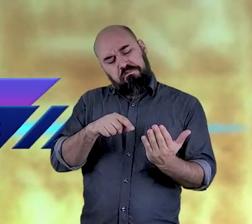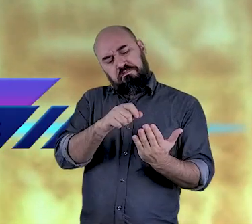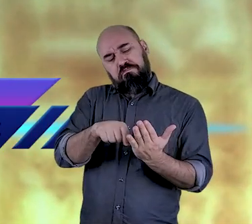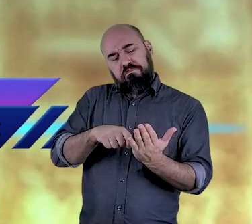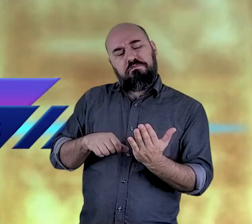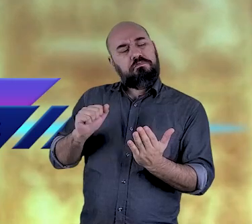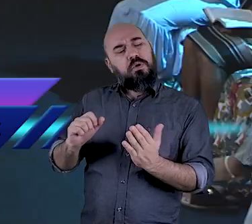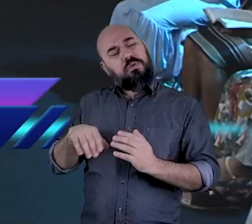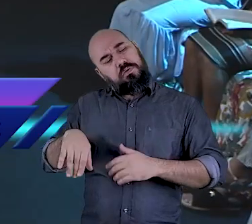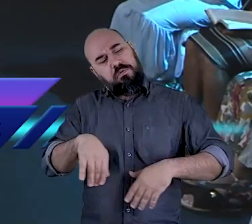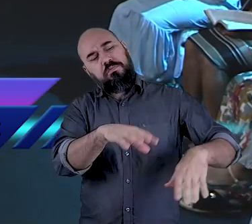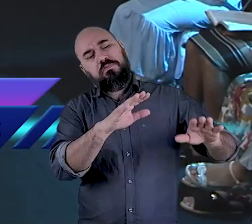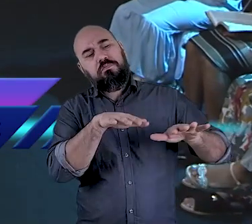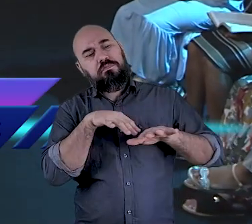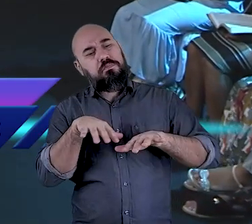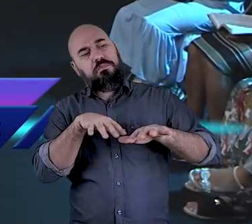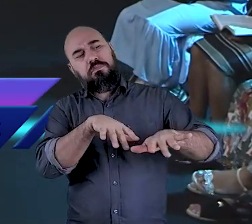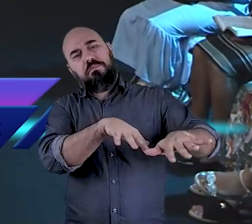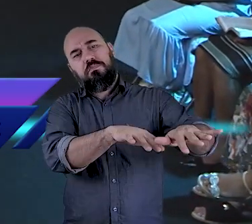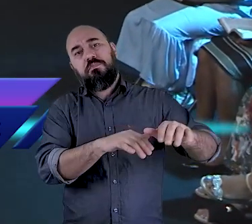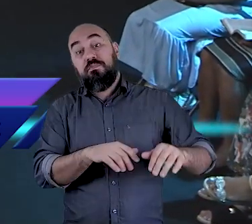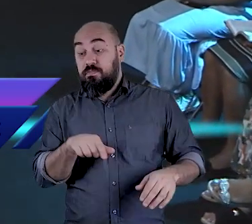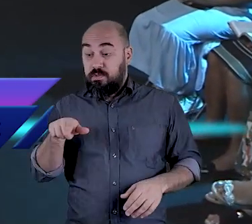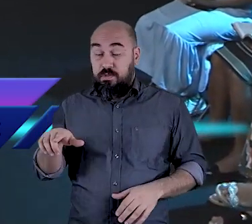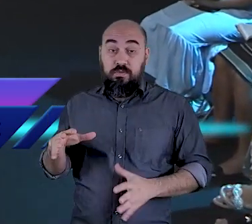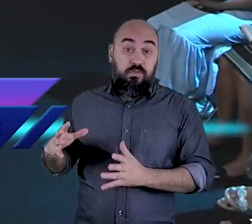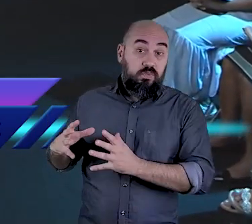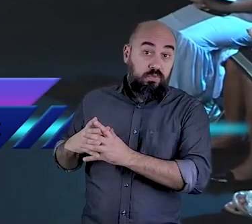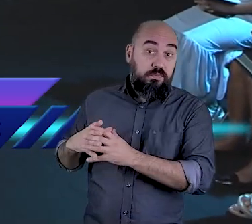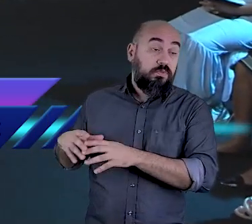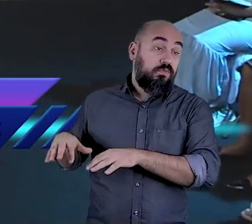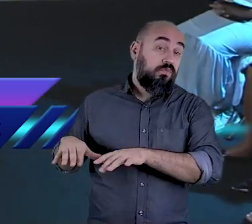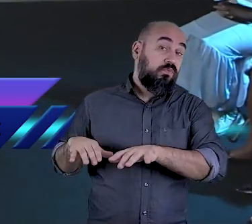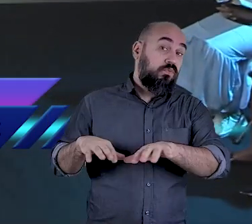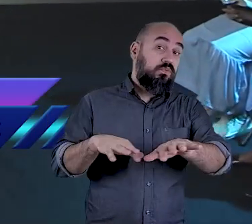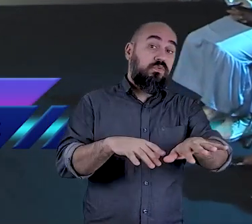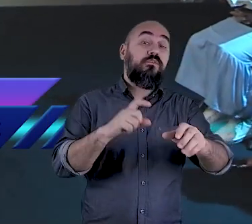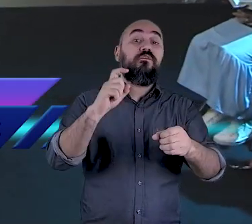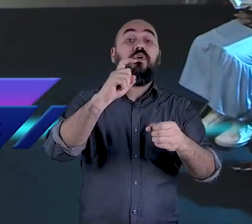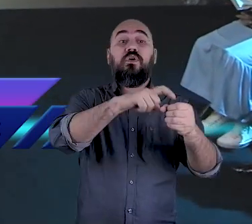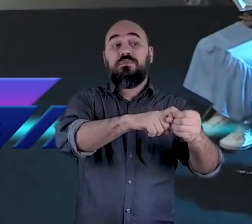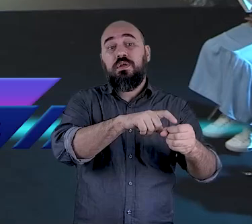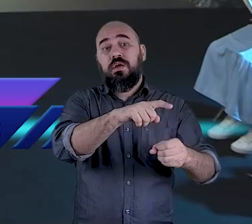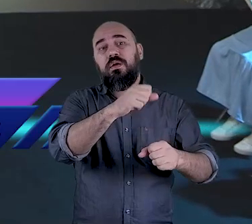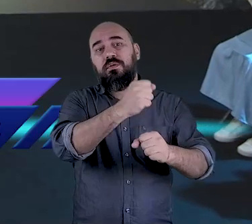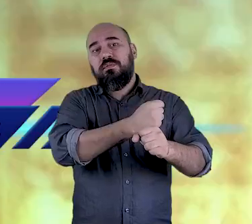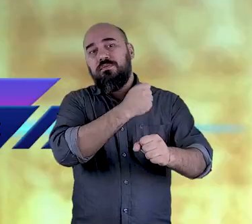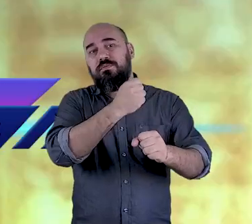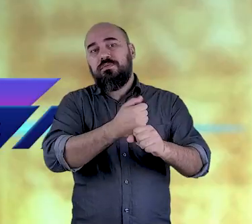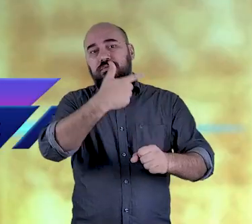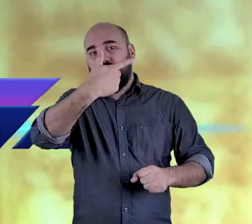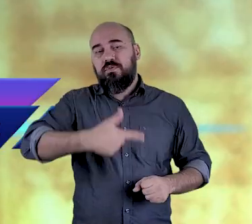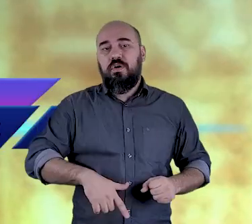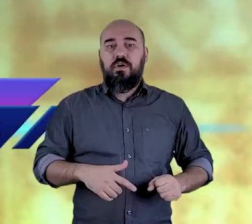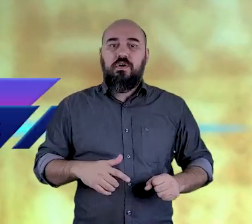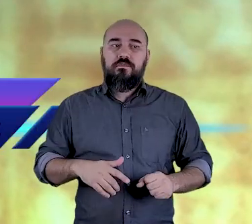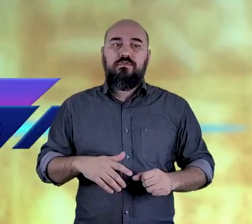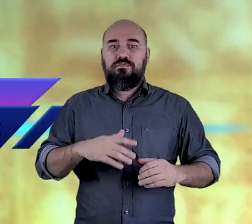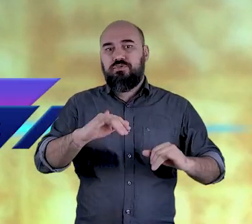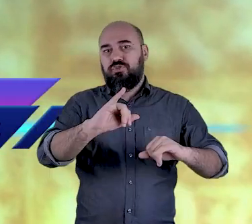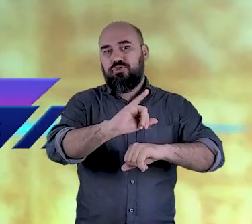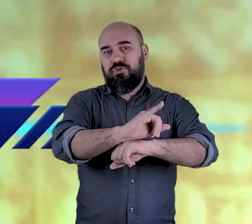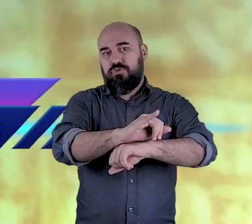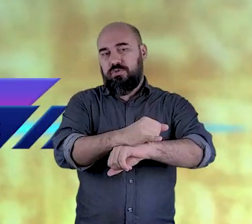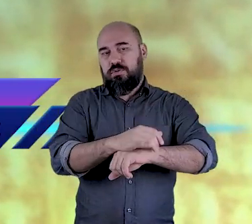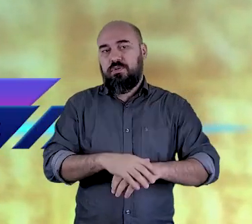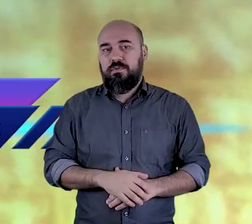redificassem em Jerusalém reinstalassem a adoração isso transcorreria 7